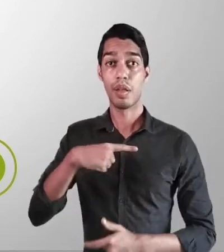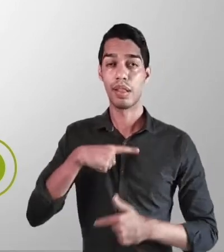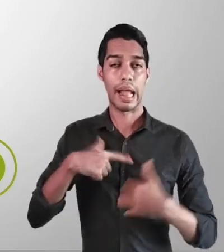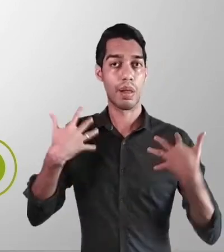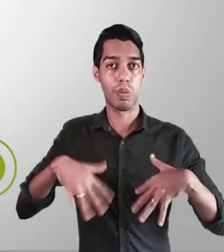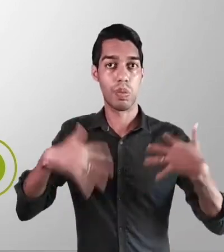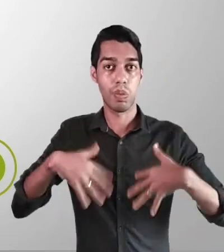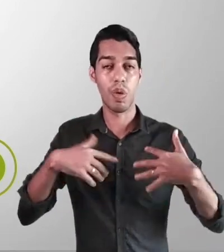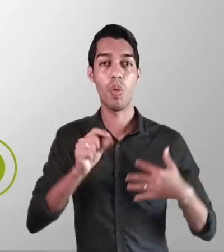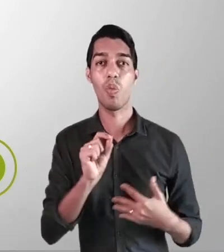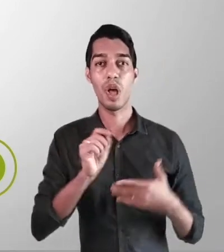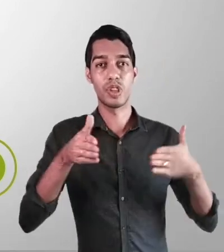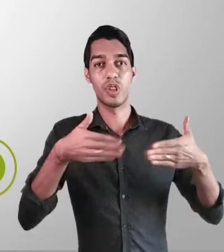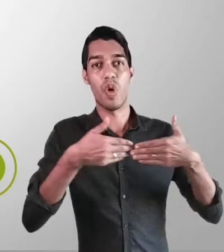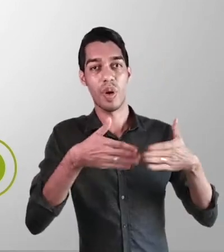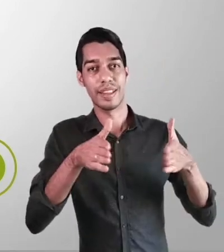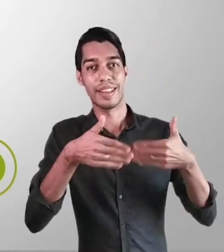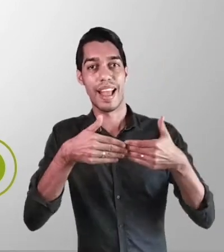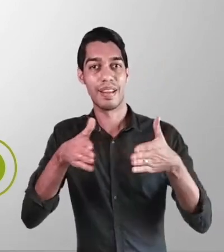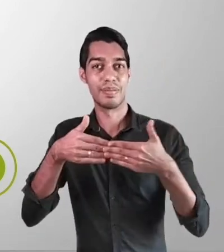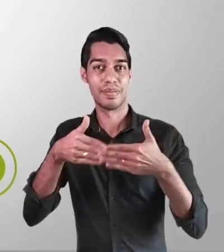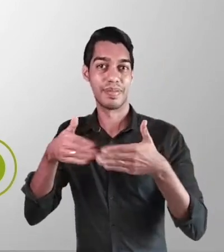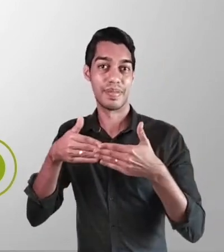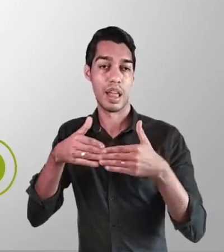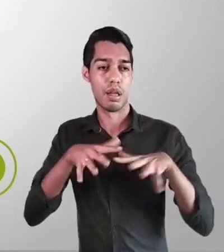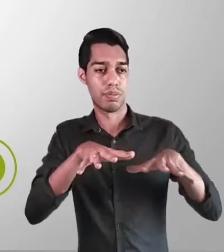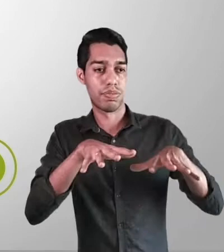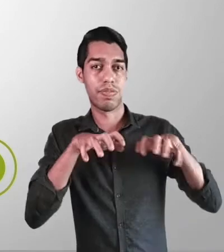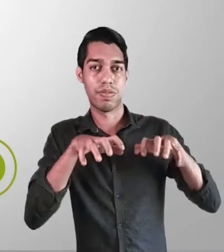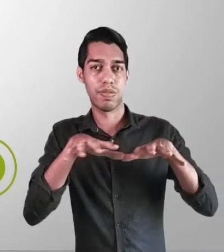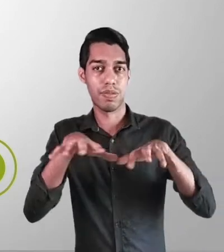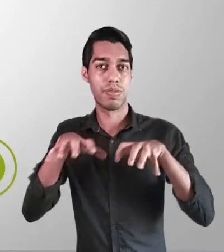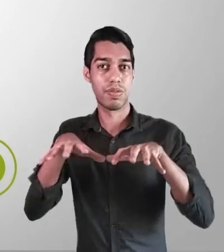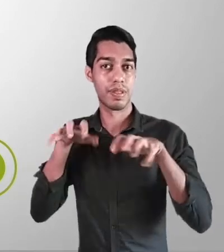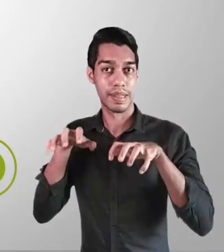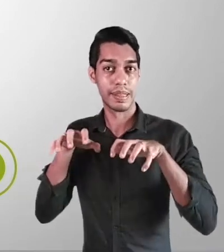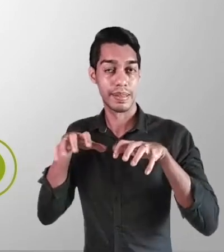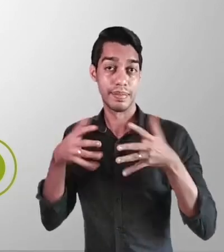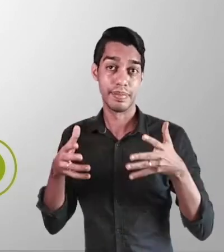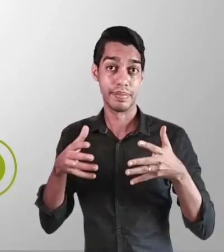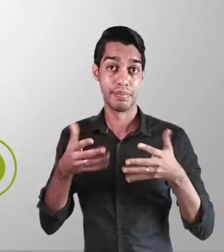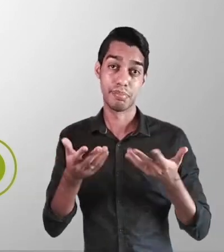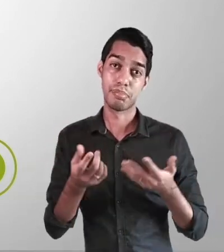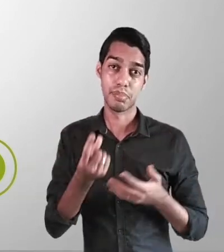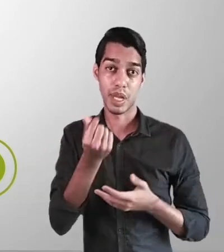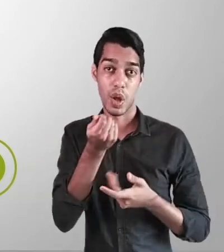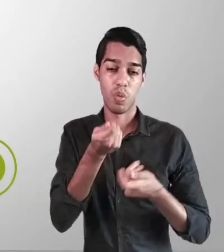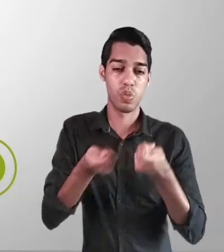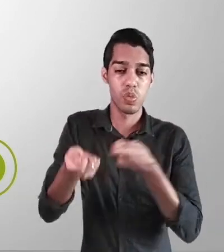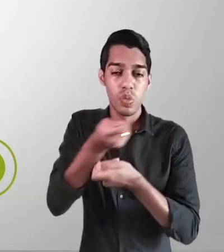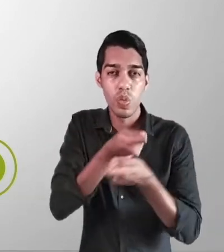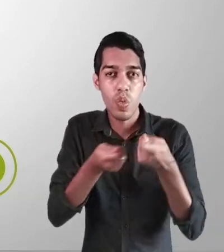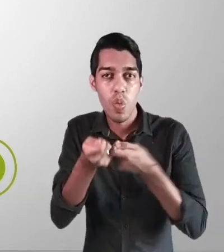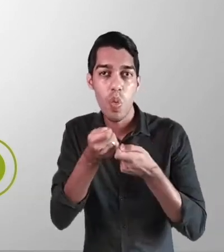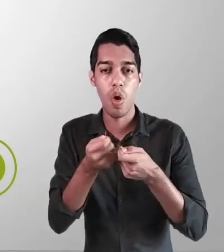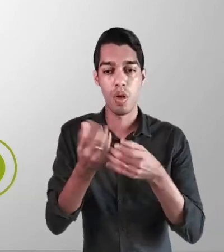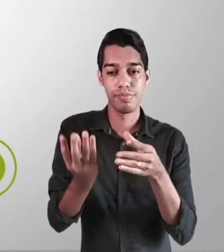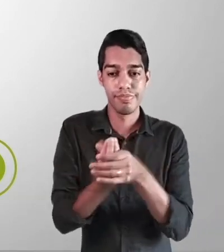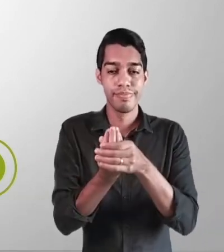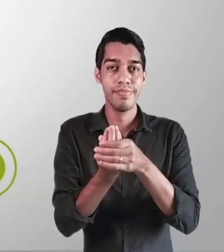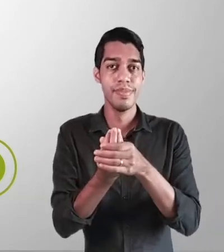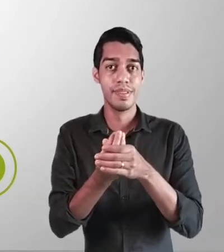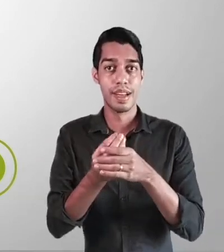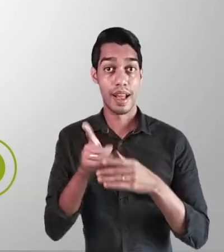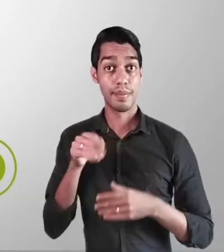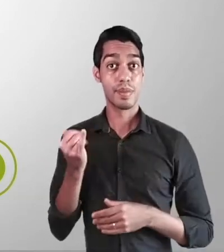de lockdown, né? Então, vejam quanto que a inclusão financeira ela é importante não só para o planejamento das famílias, como para a